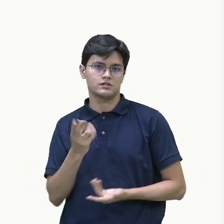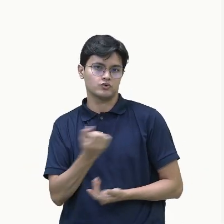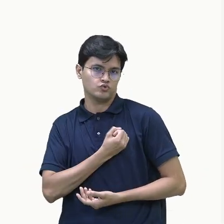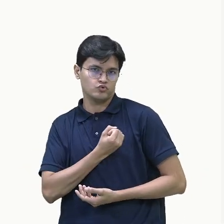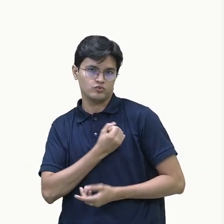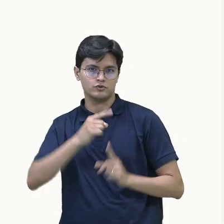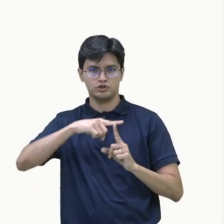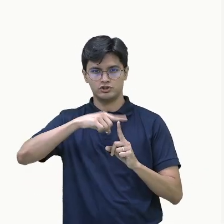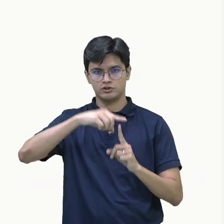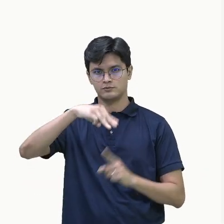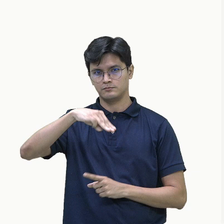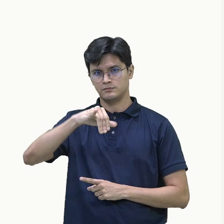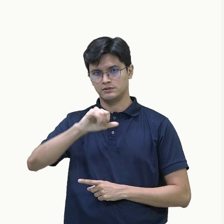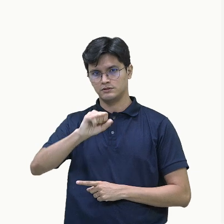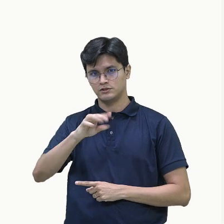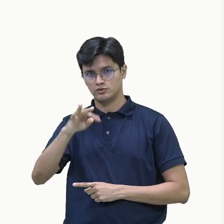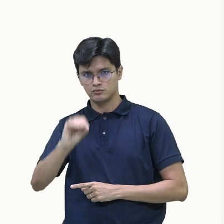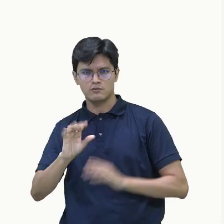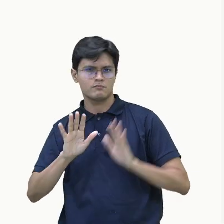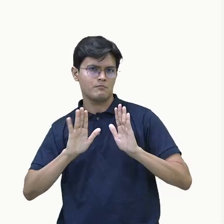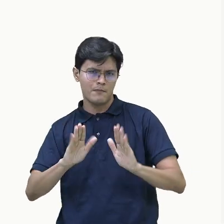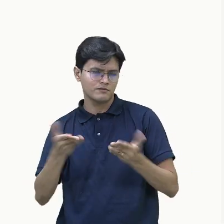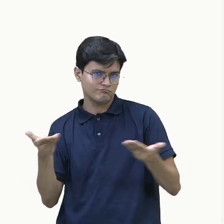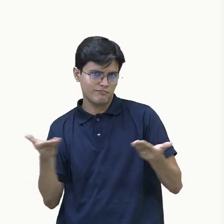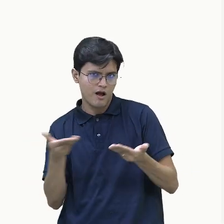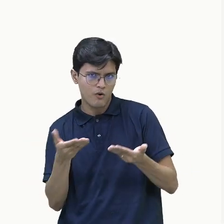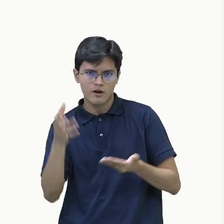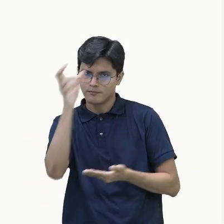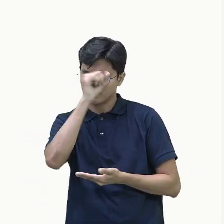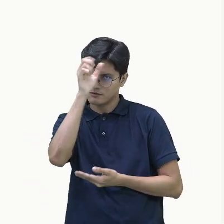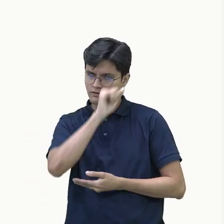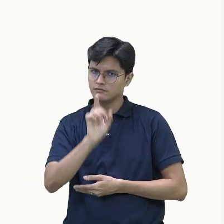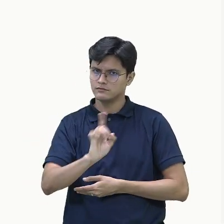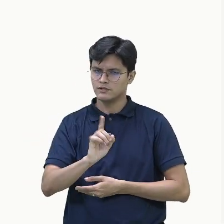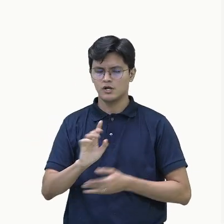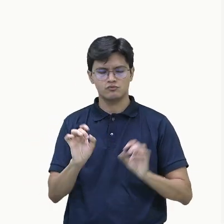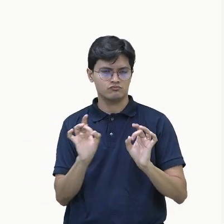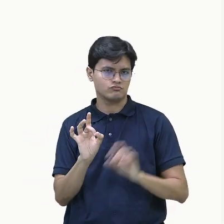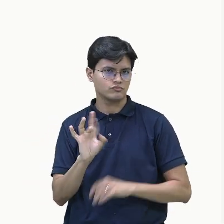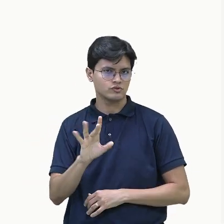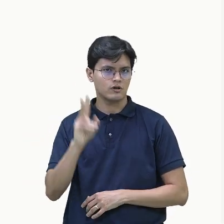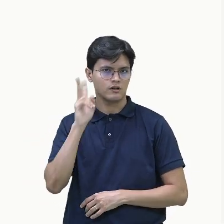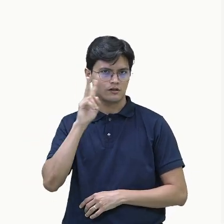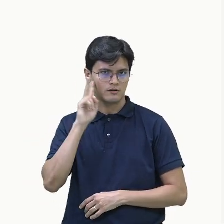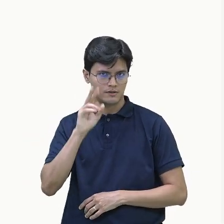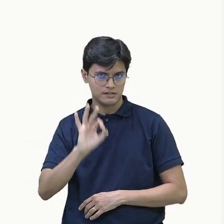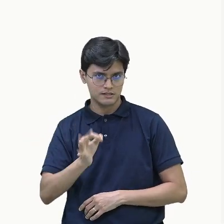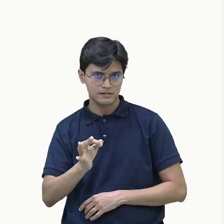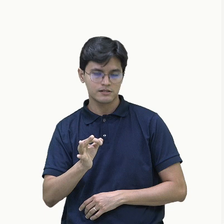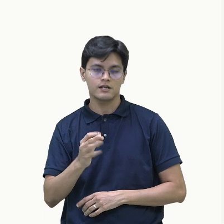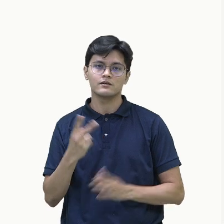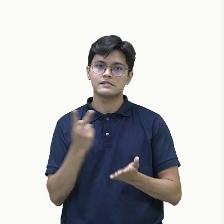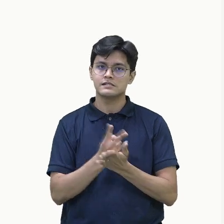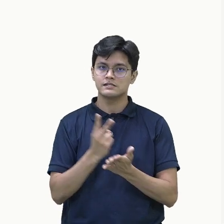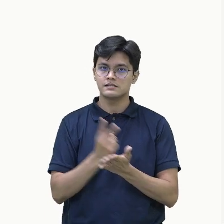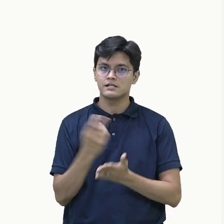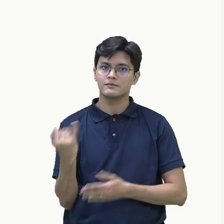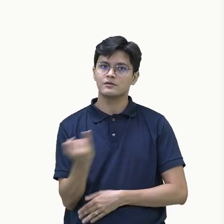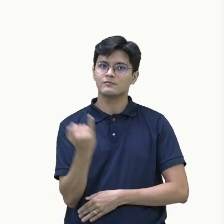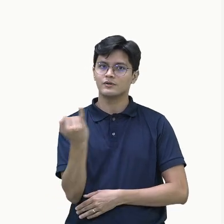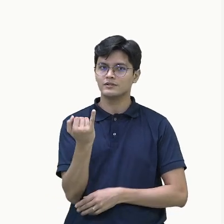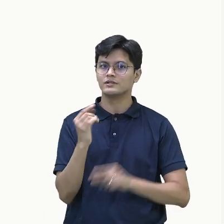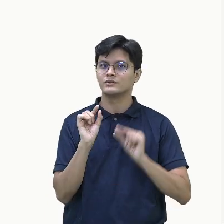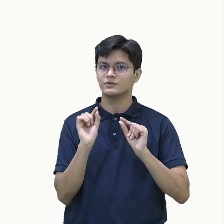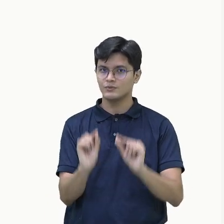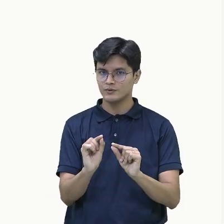trabalhar isso no momento. É só para ir recordando aquelas definições, né? Que é sempre importante eu ter